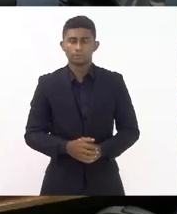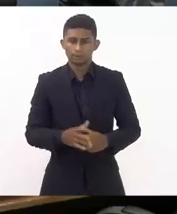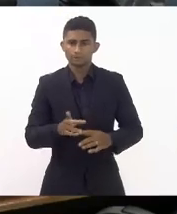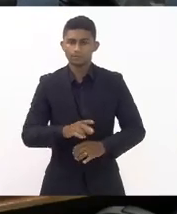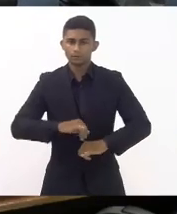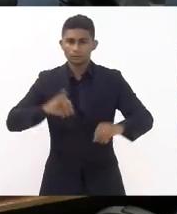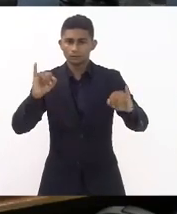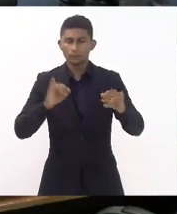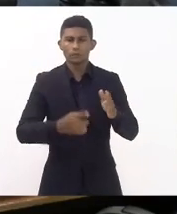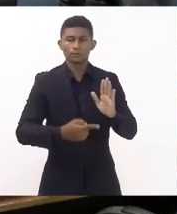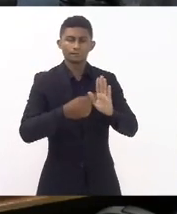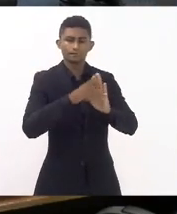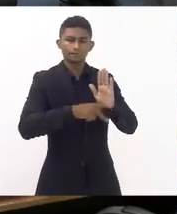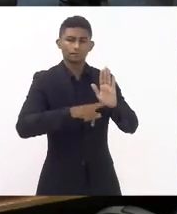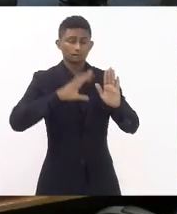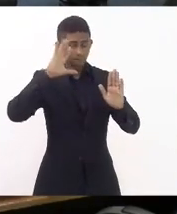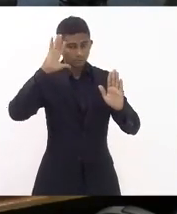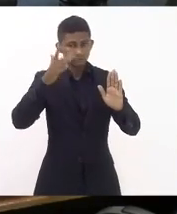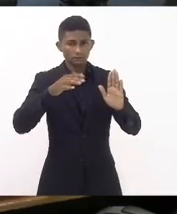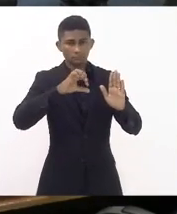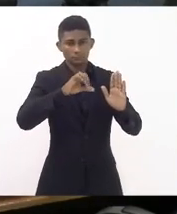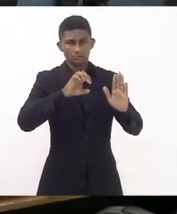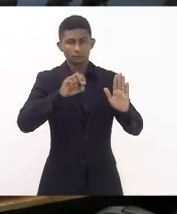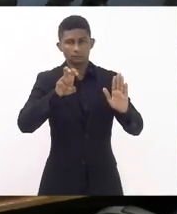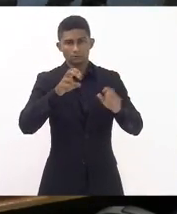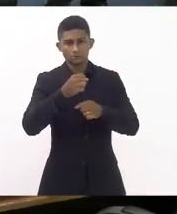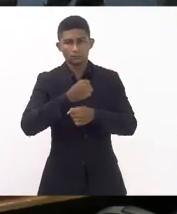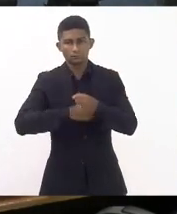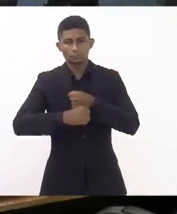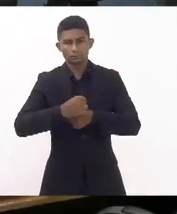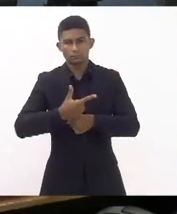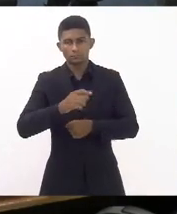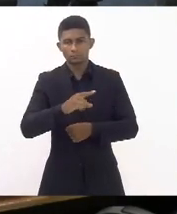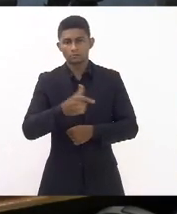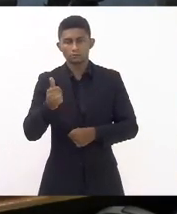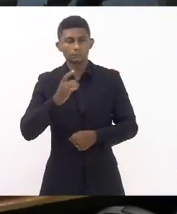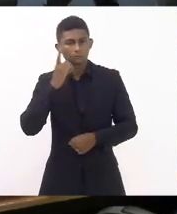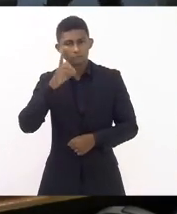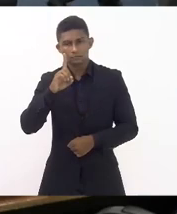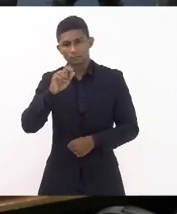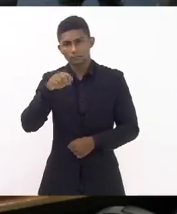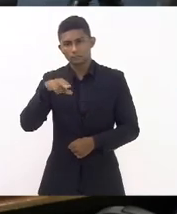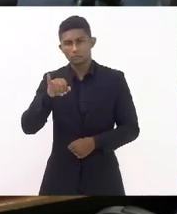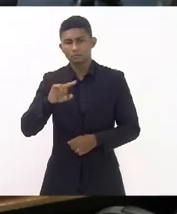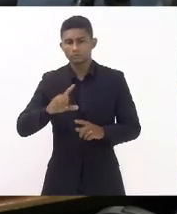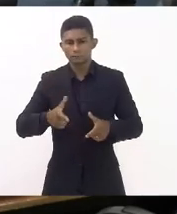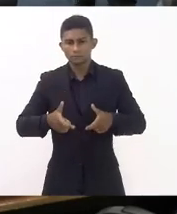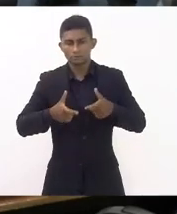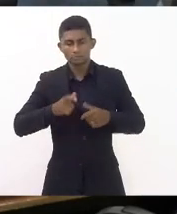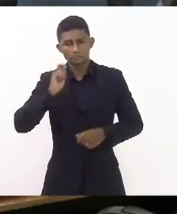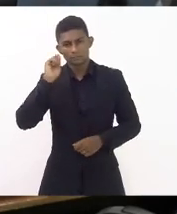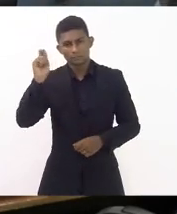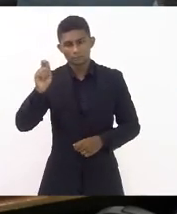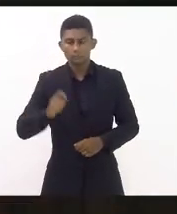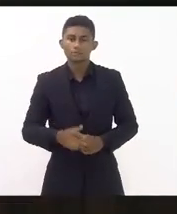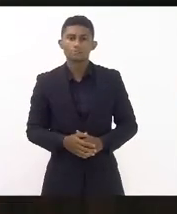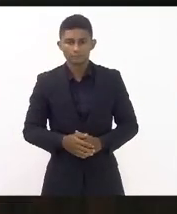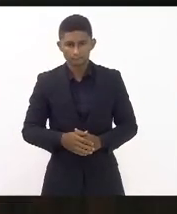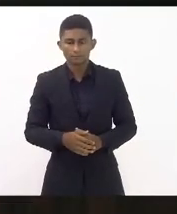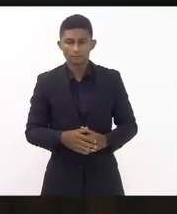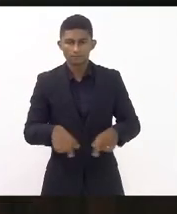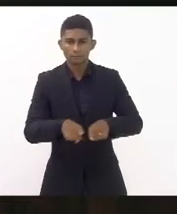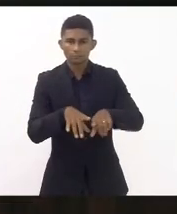Anuncio o projeto de resolução número 905/2021, de autoria da deputada Dani Monteiro, que concede medalha Tiradentes, respectivo